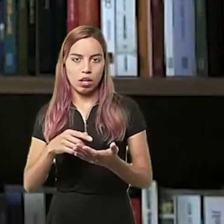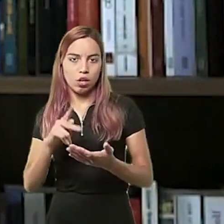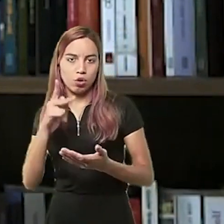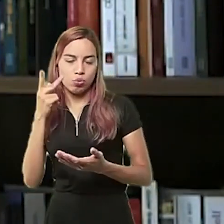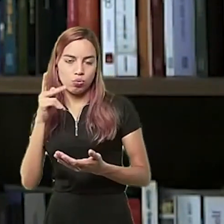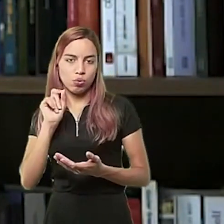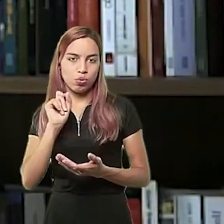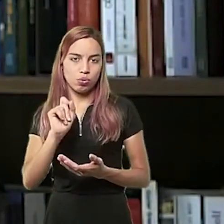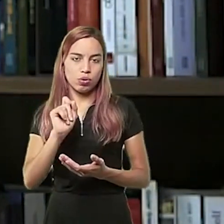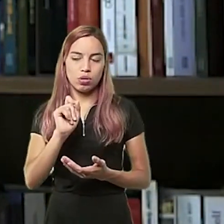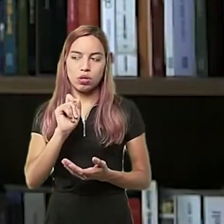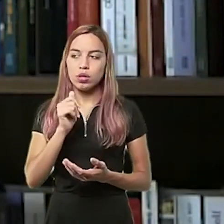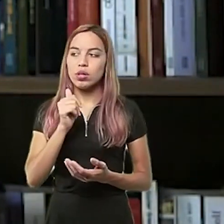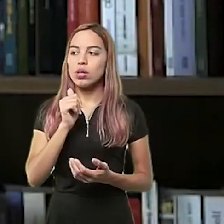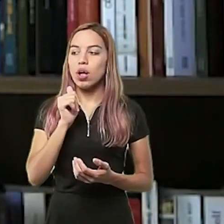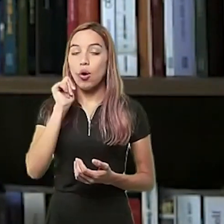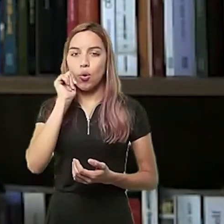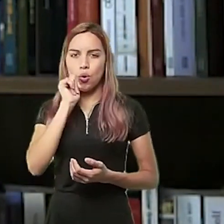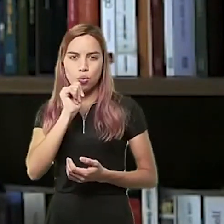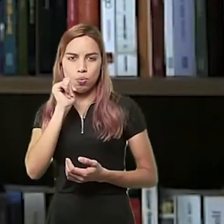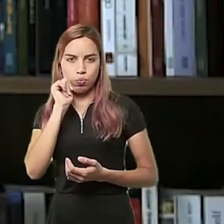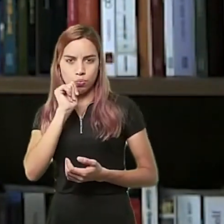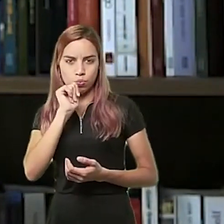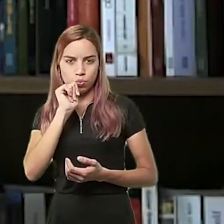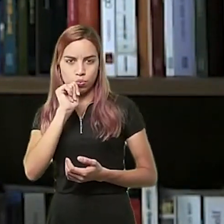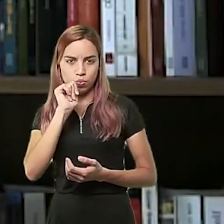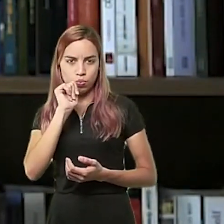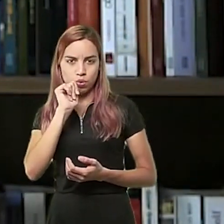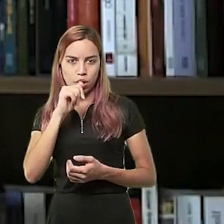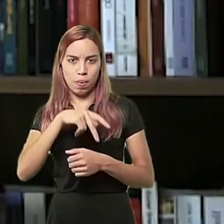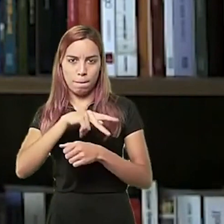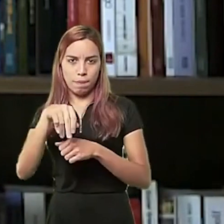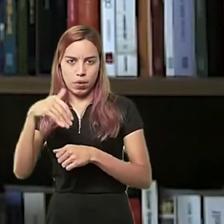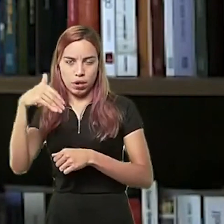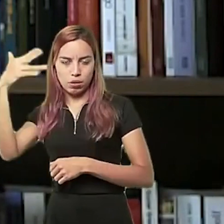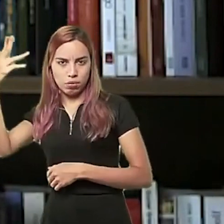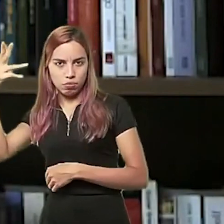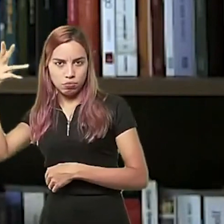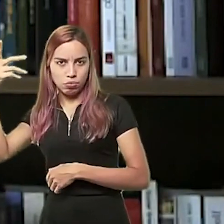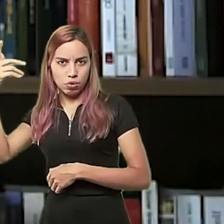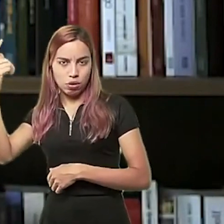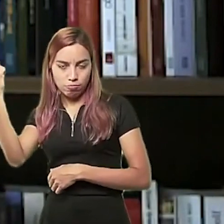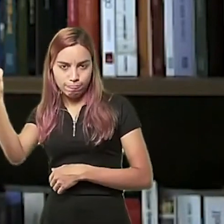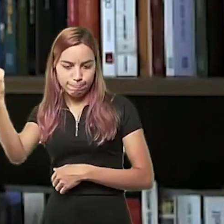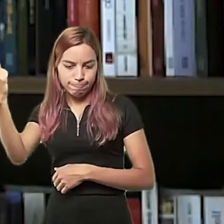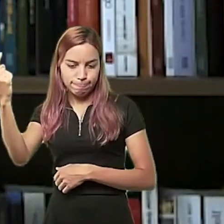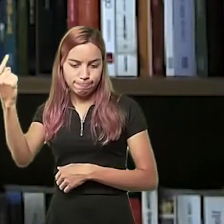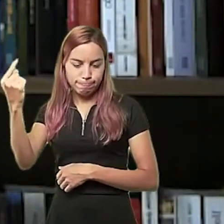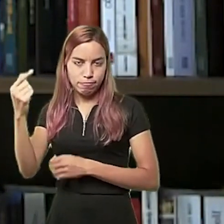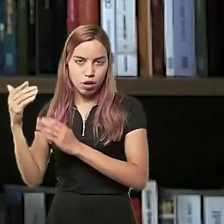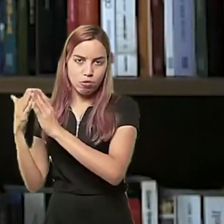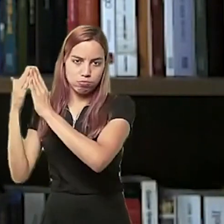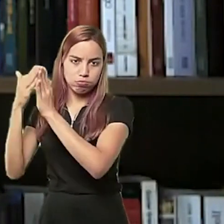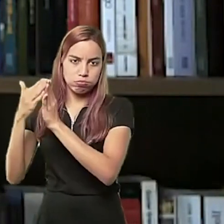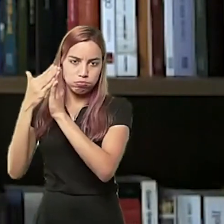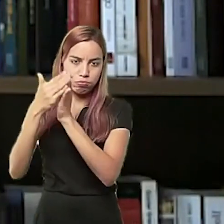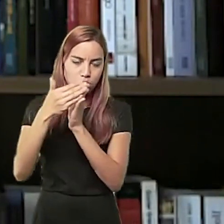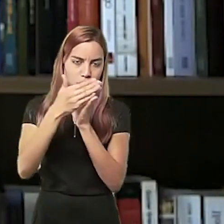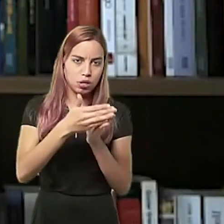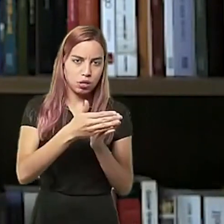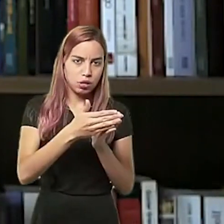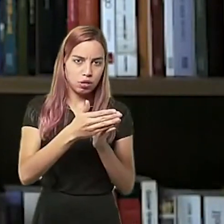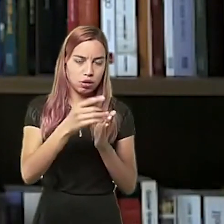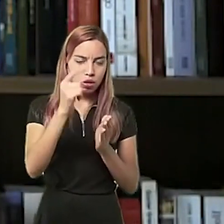a história de uma imigrante senegalesa que vem pelo oceano para o Brasil e